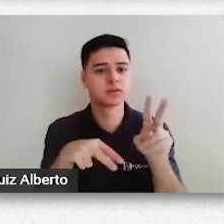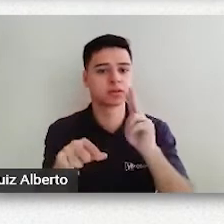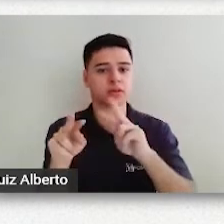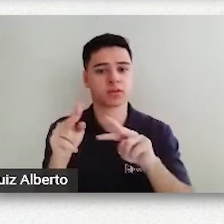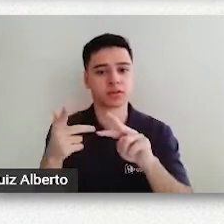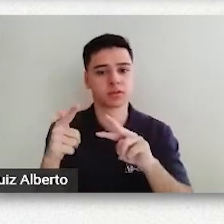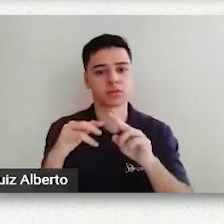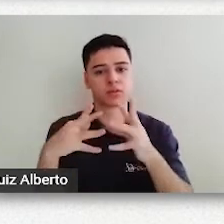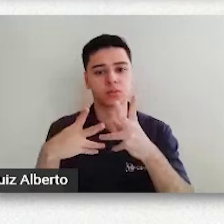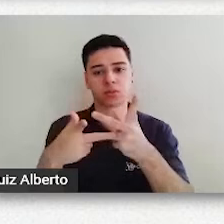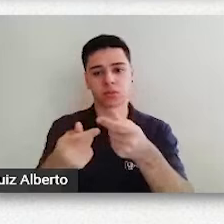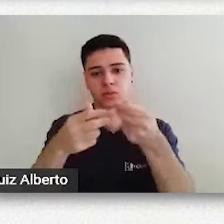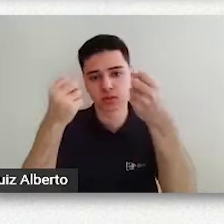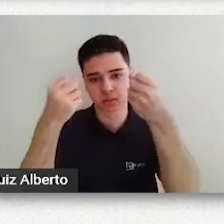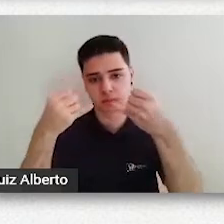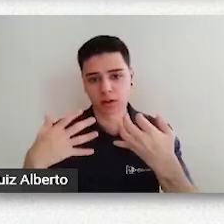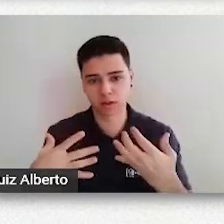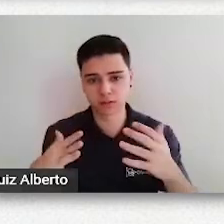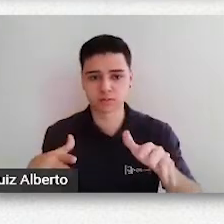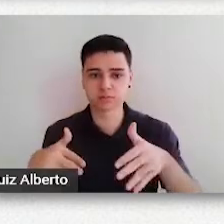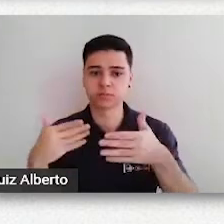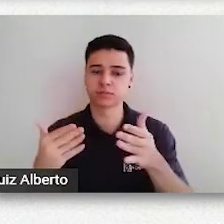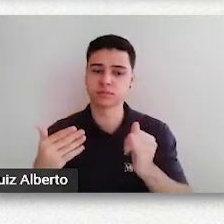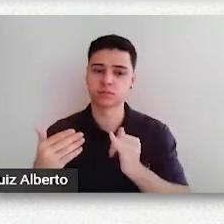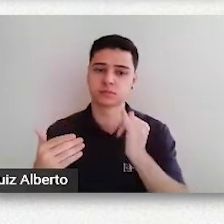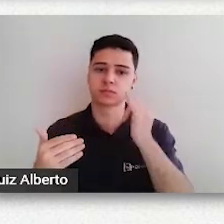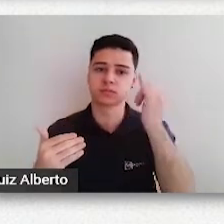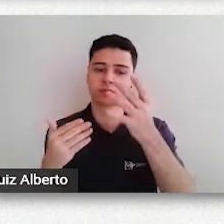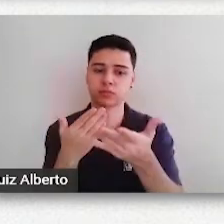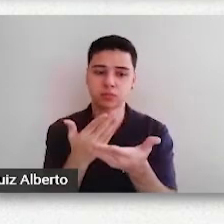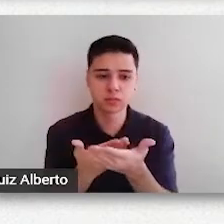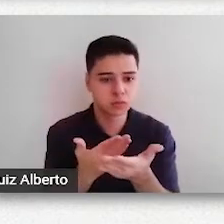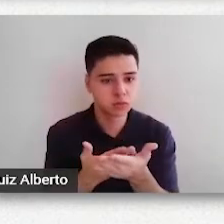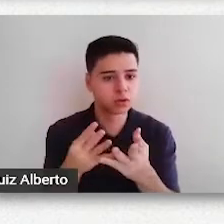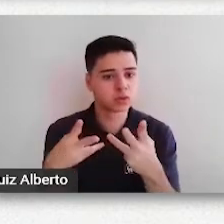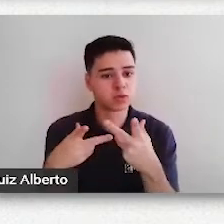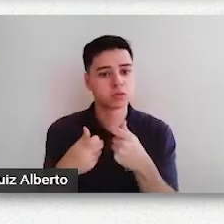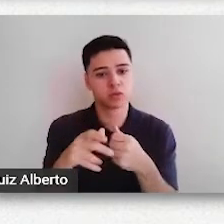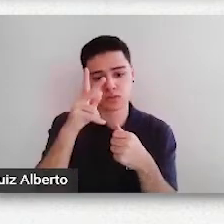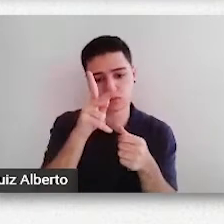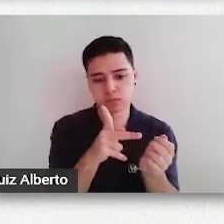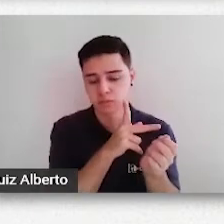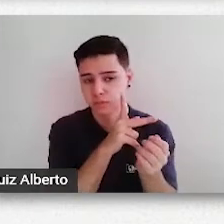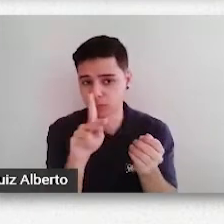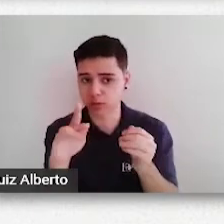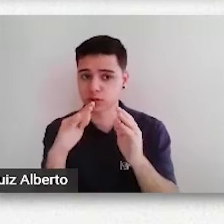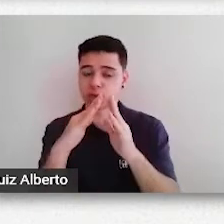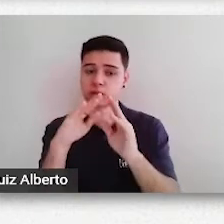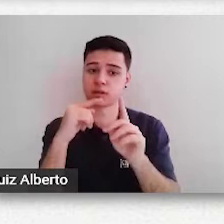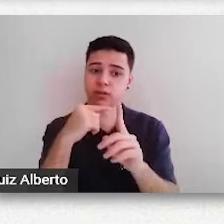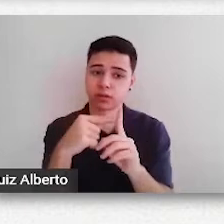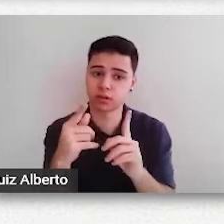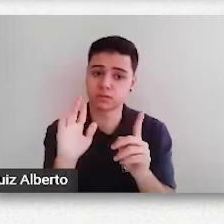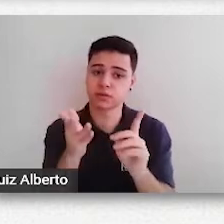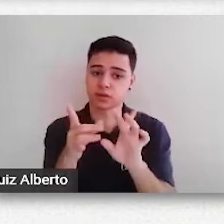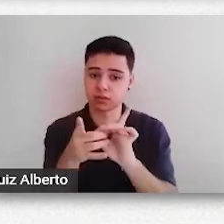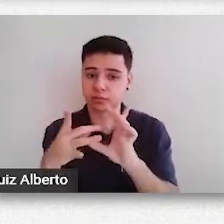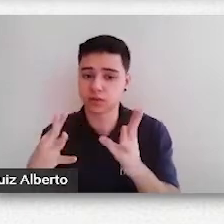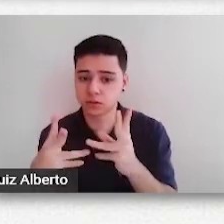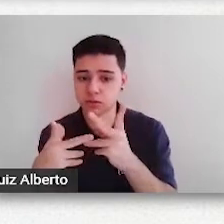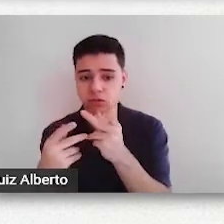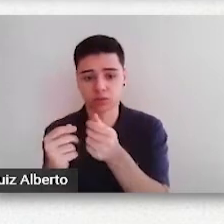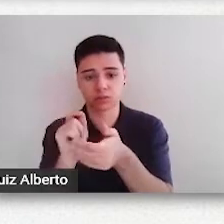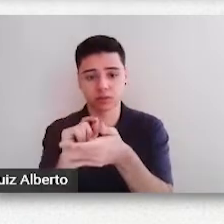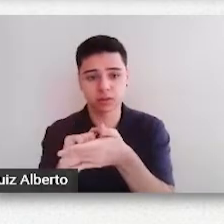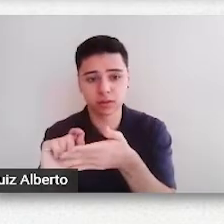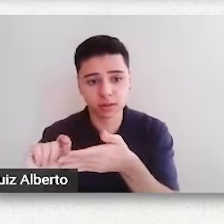relatos. Né? Então, é importante também esses estudos desses padres das igrejas para a gente ter acesso a essas fontes escritas.